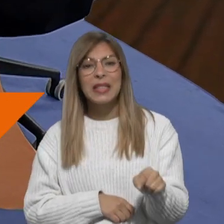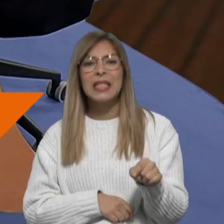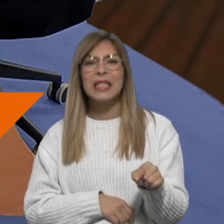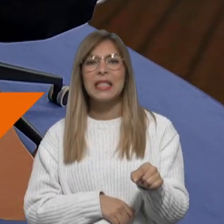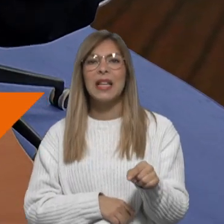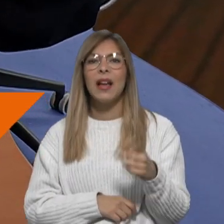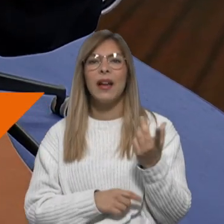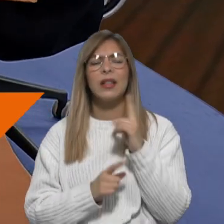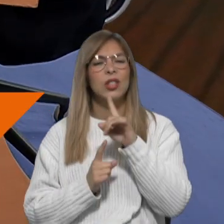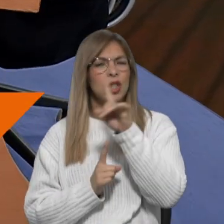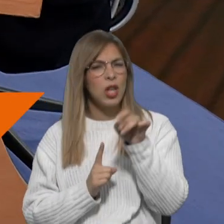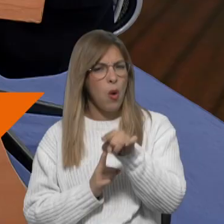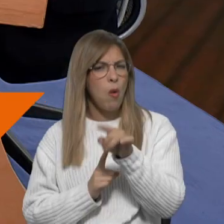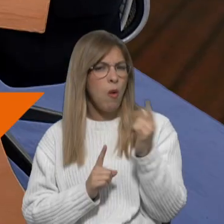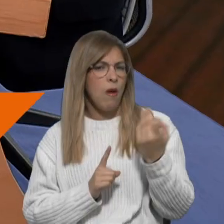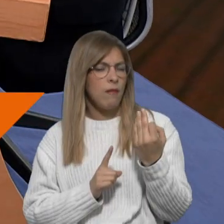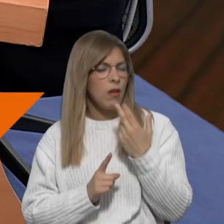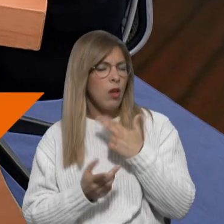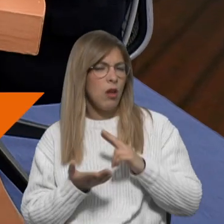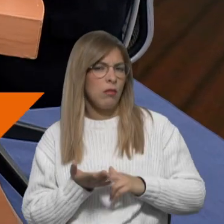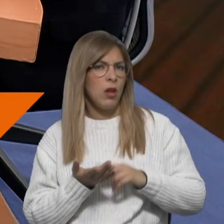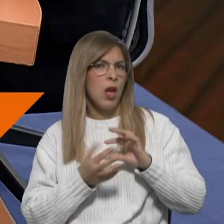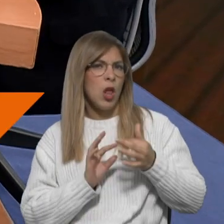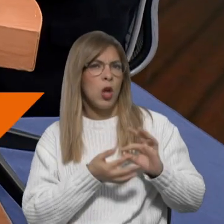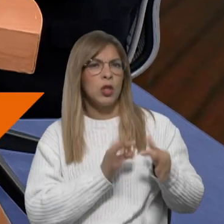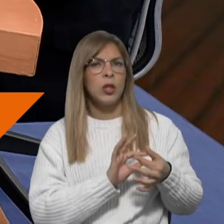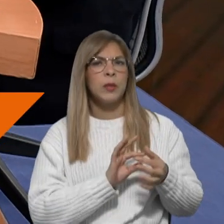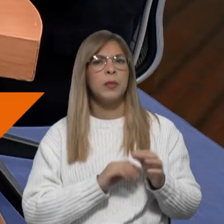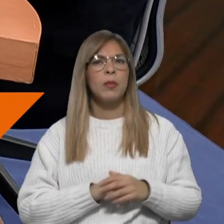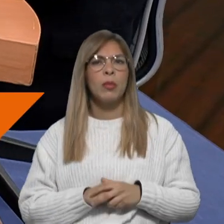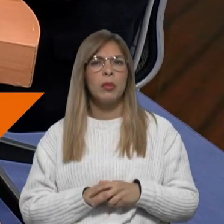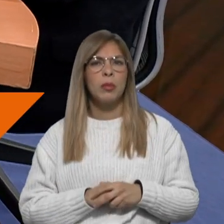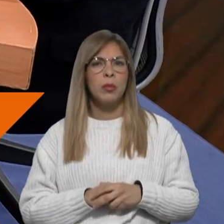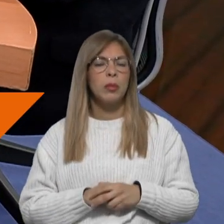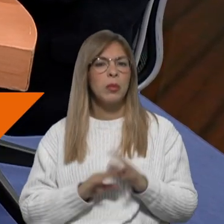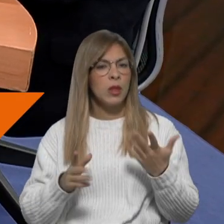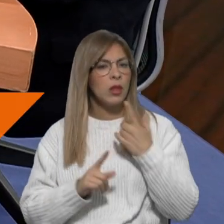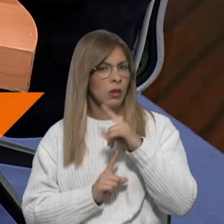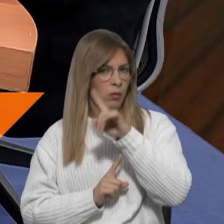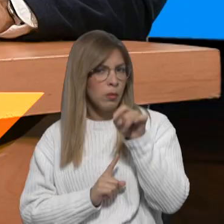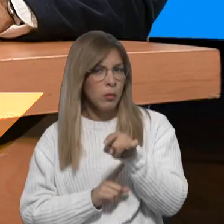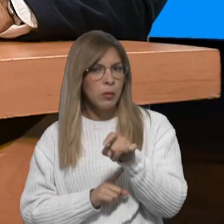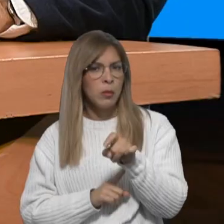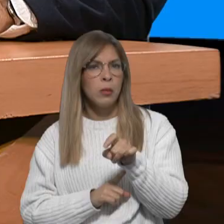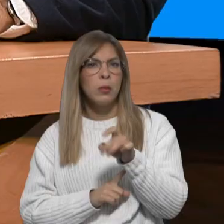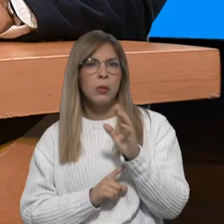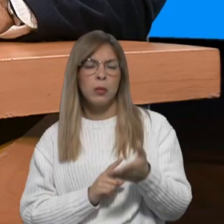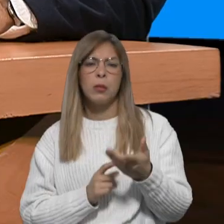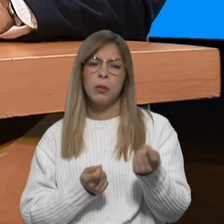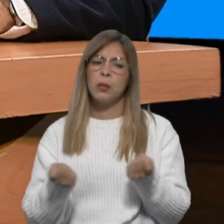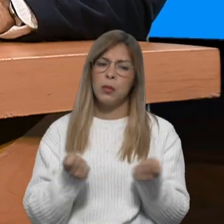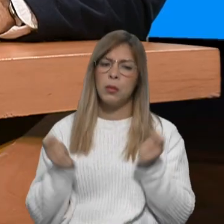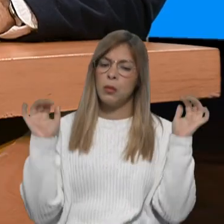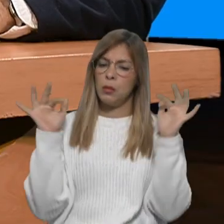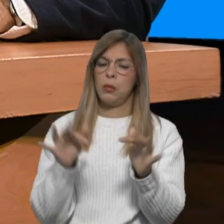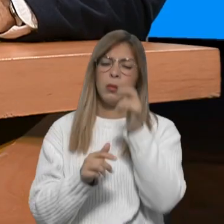Mas a questão faz todo sentido, efetivamente. Quer dizer, pelo menos é necessário colocá-la. Tem mesmo que se colocar. E essa é a função, precisamente, de grandes organizações como esta, que junta